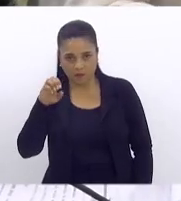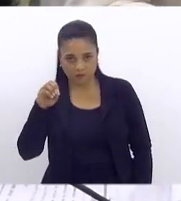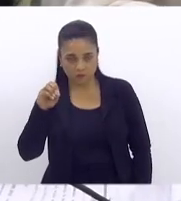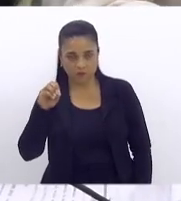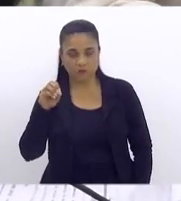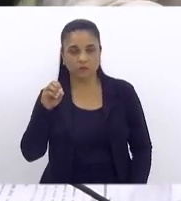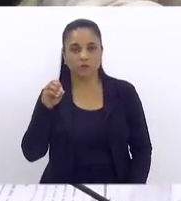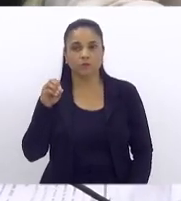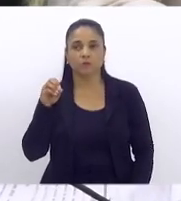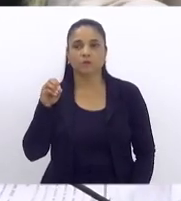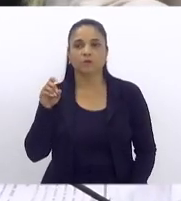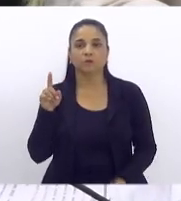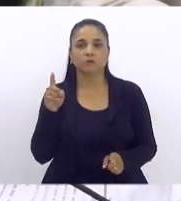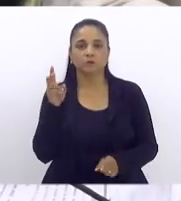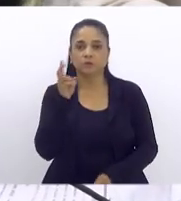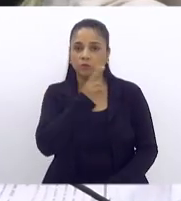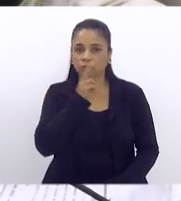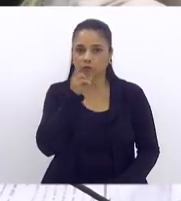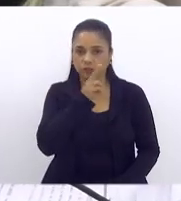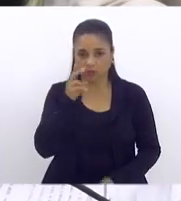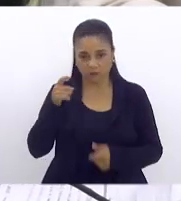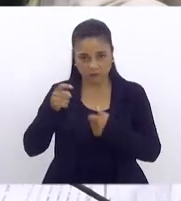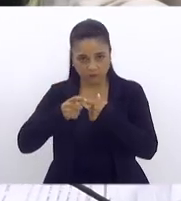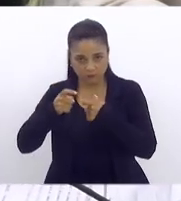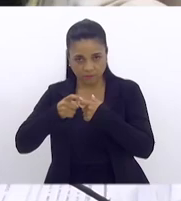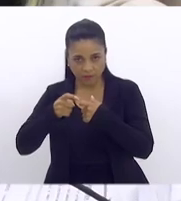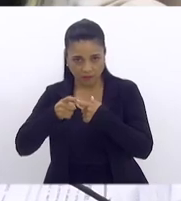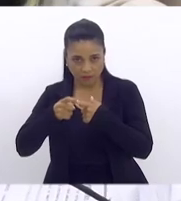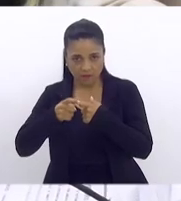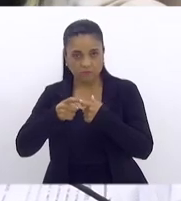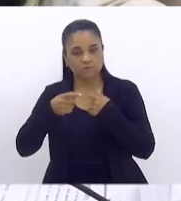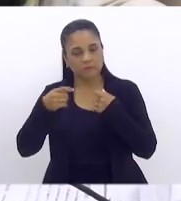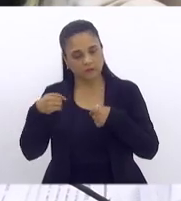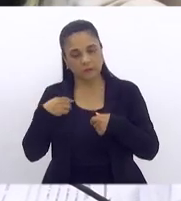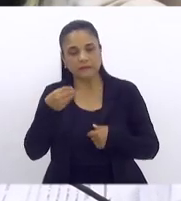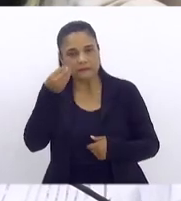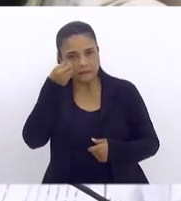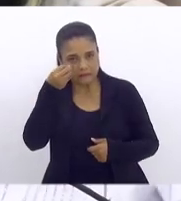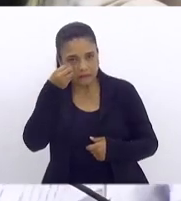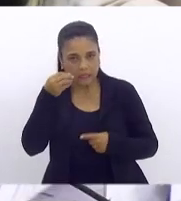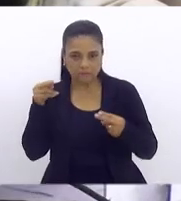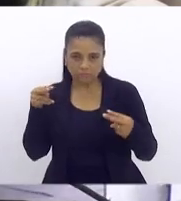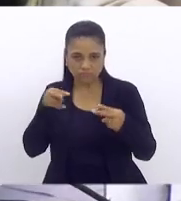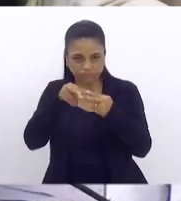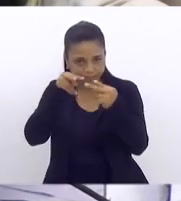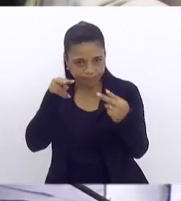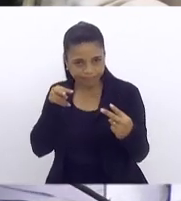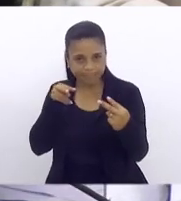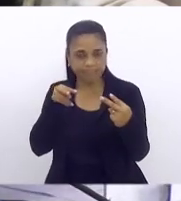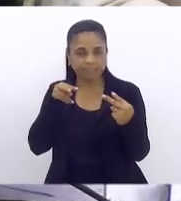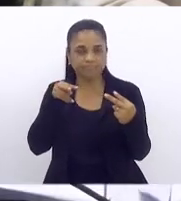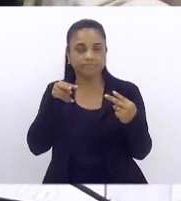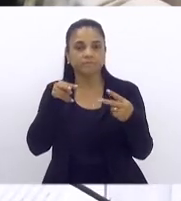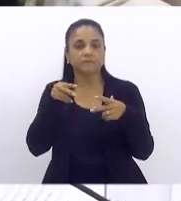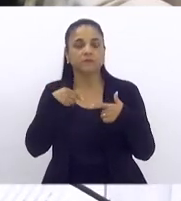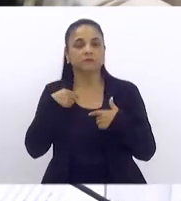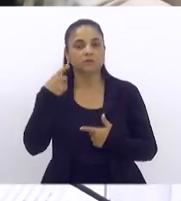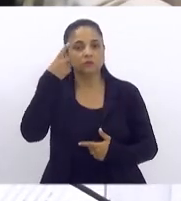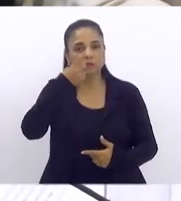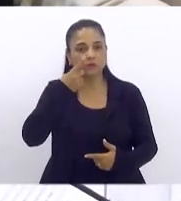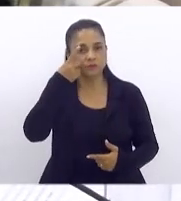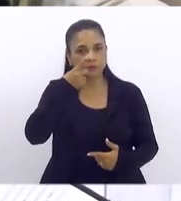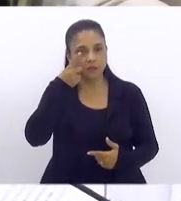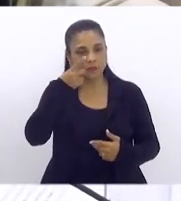uma urgência médica, mas também vai tentar entrar online. Então, assim que os demais